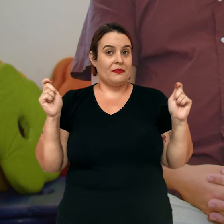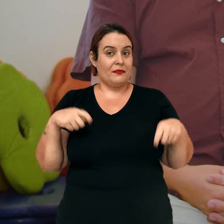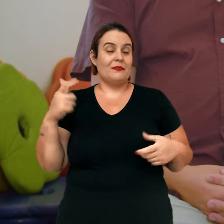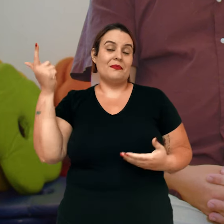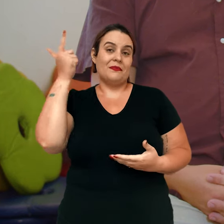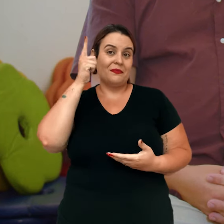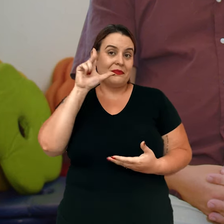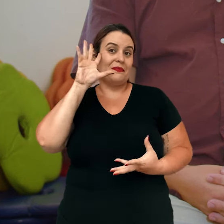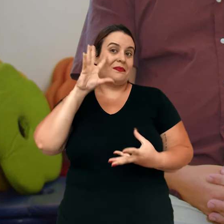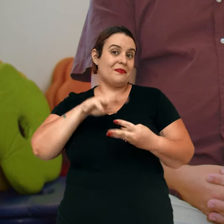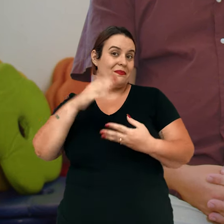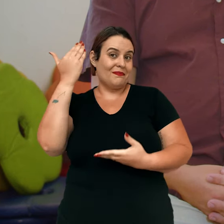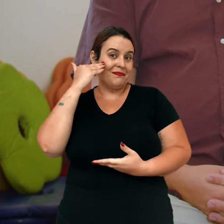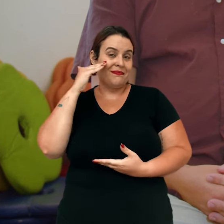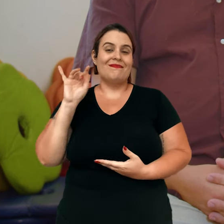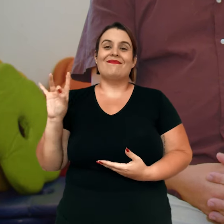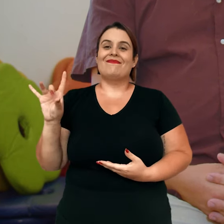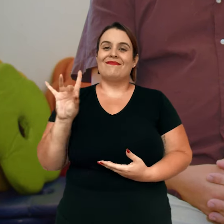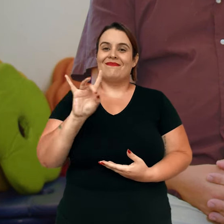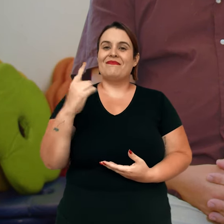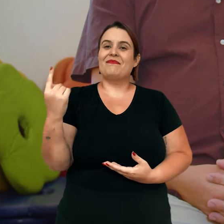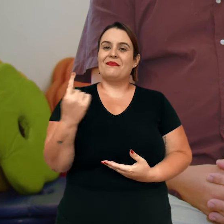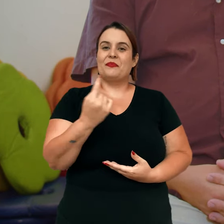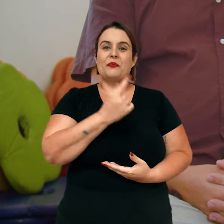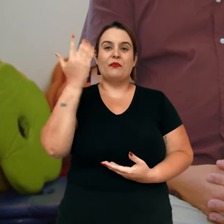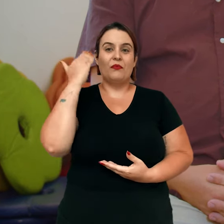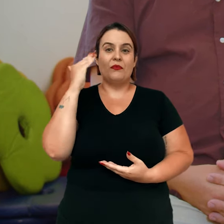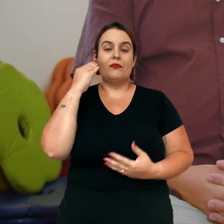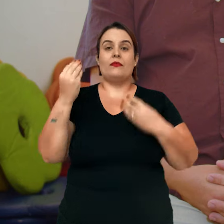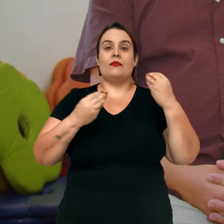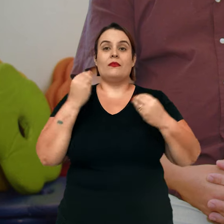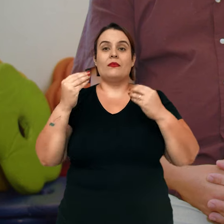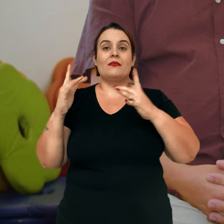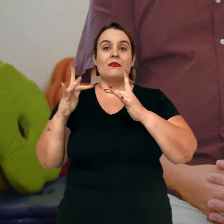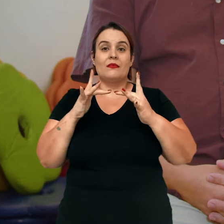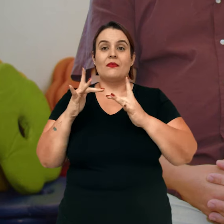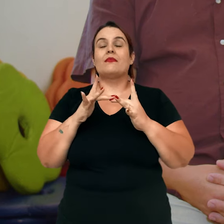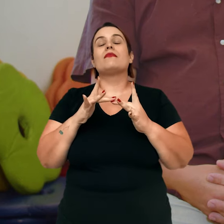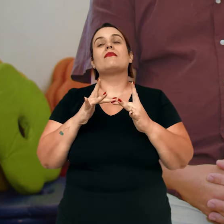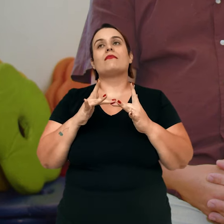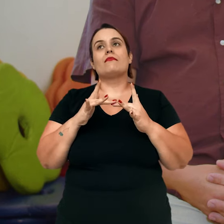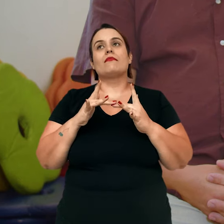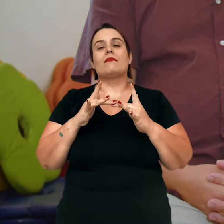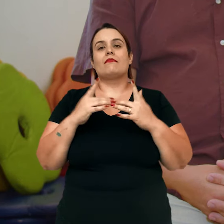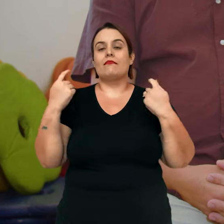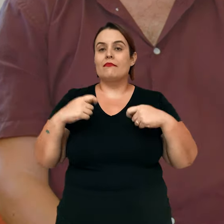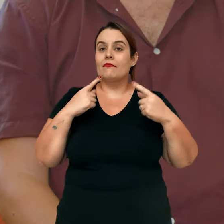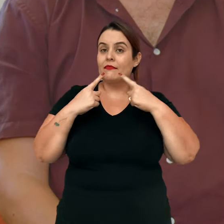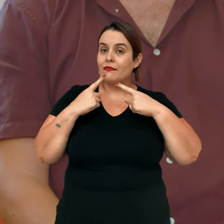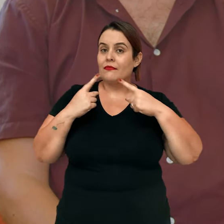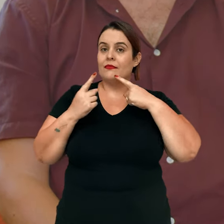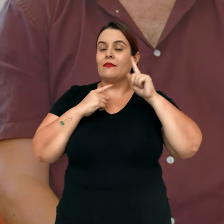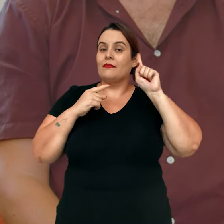nova possibilidade de entender, de cada um se entender, da gente compreender como as relações devem ser